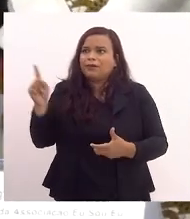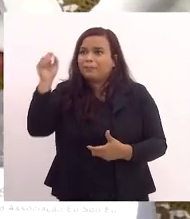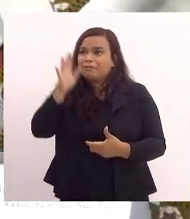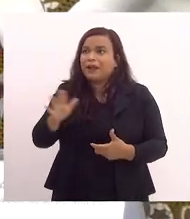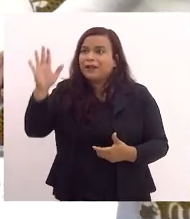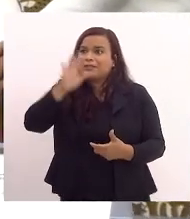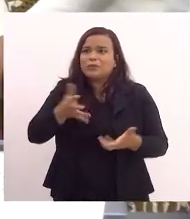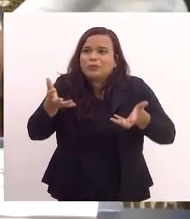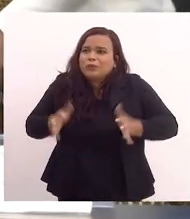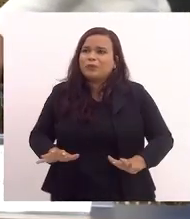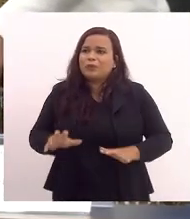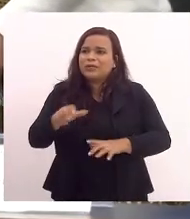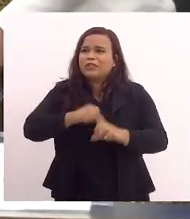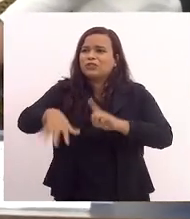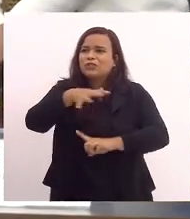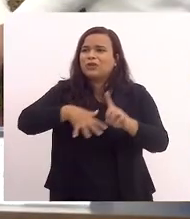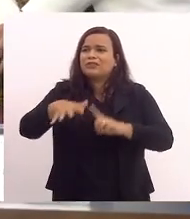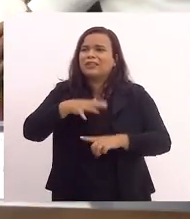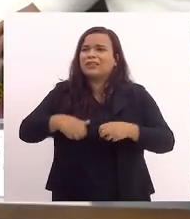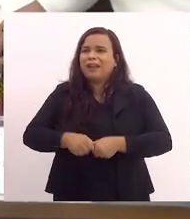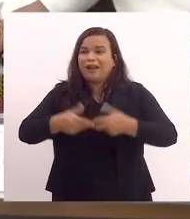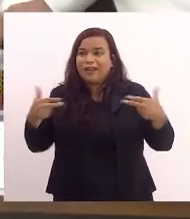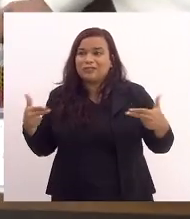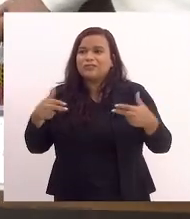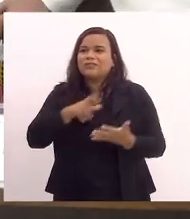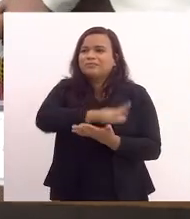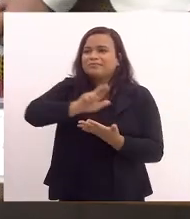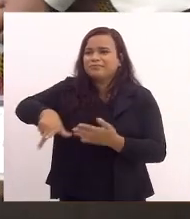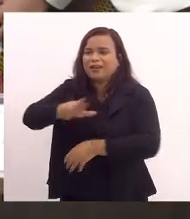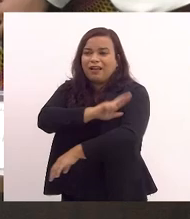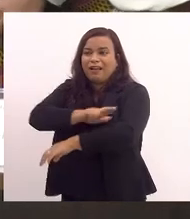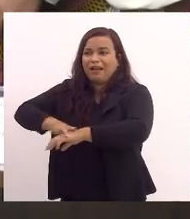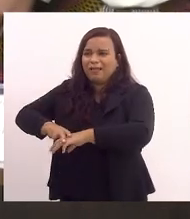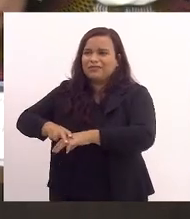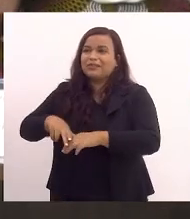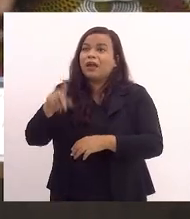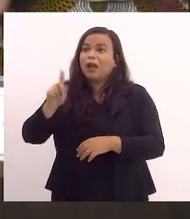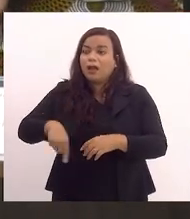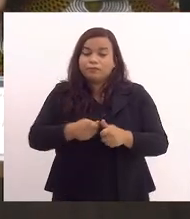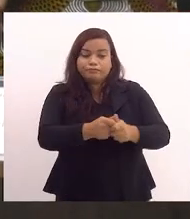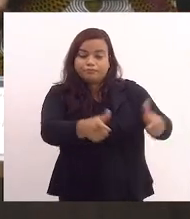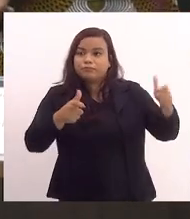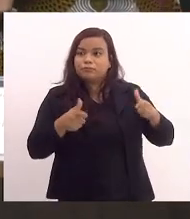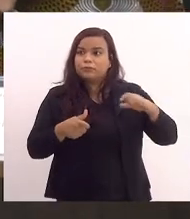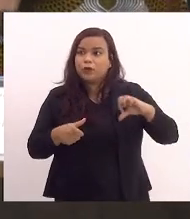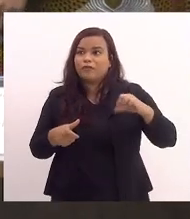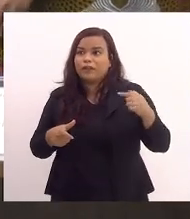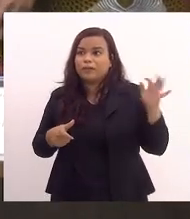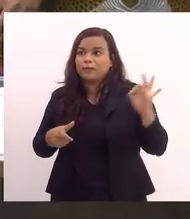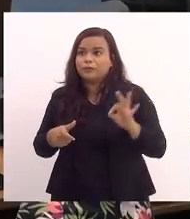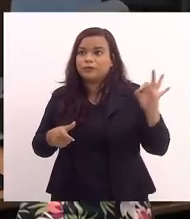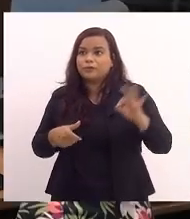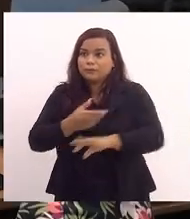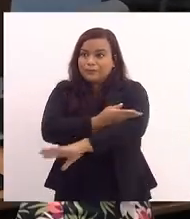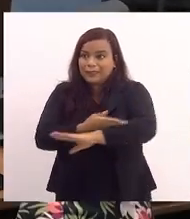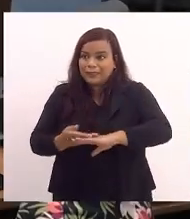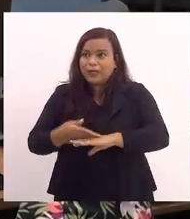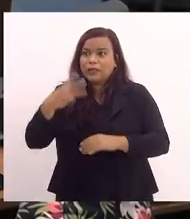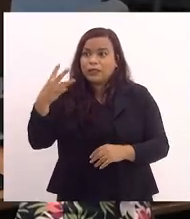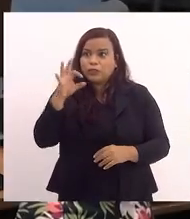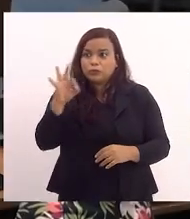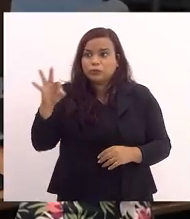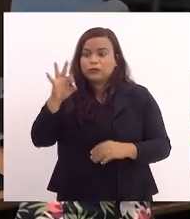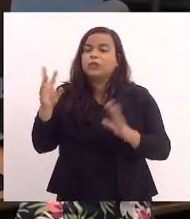e étnica. Era para ser uma sociedade essencialmente branca. 97% branca, 3% indígena, e